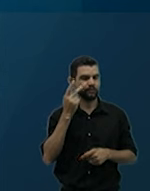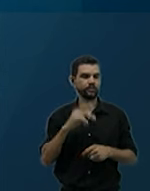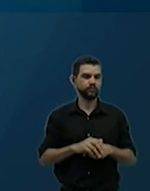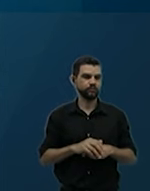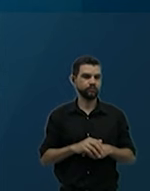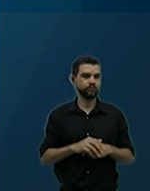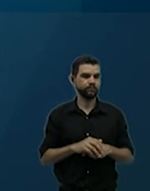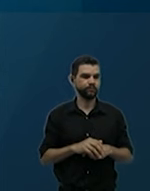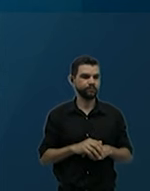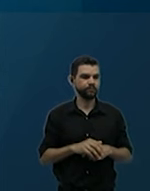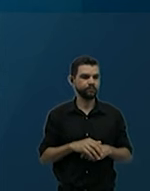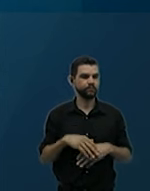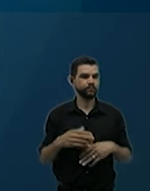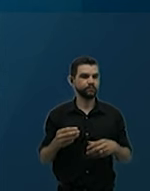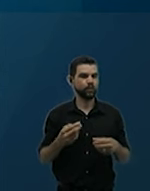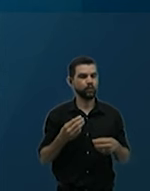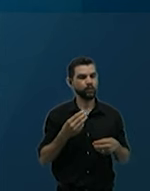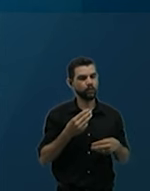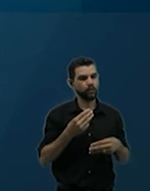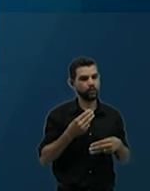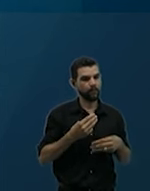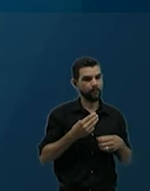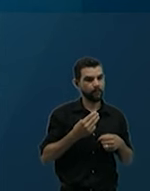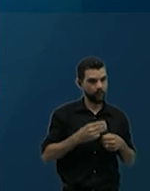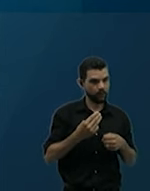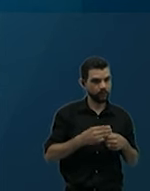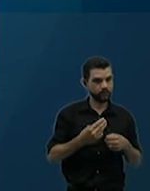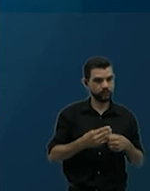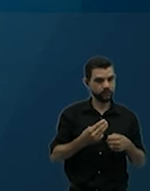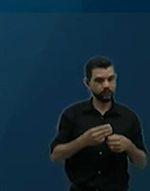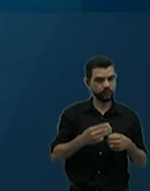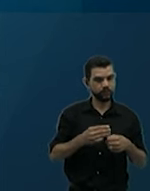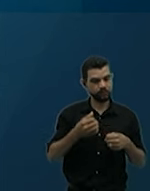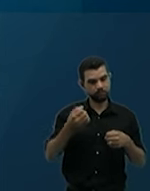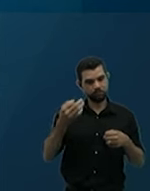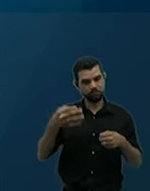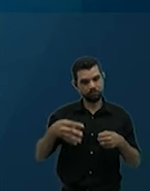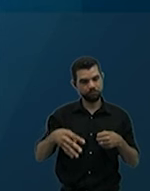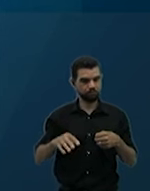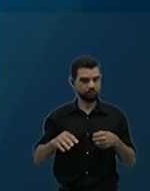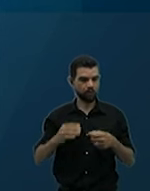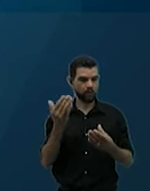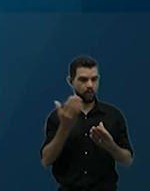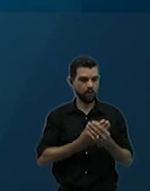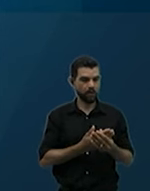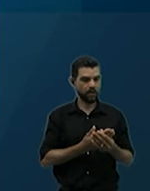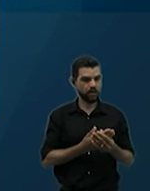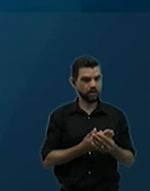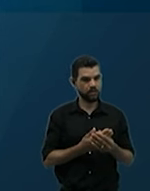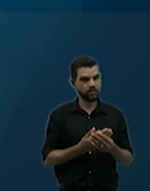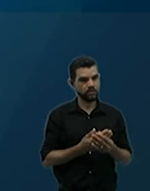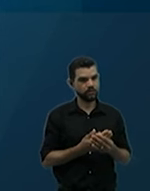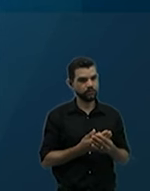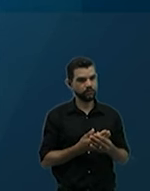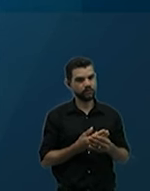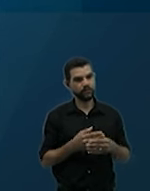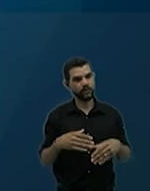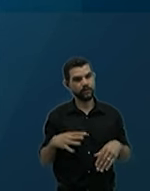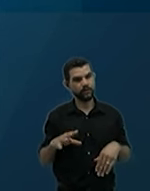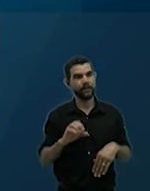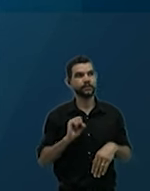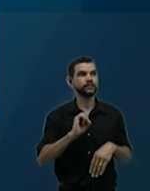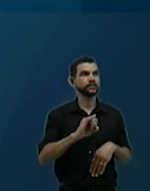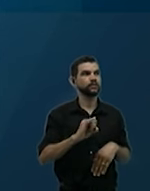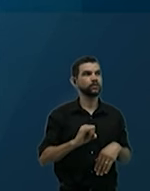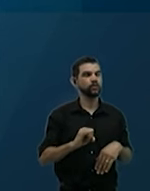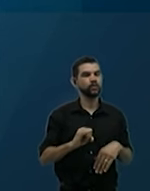município, é que nós sabemos que o TJ de São Paulo, por exemplo, em suas decisões, seja do juízo de primeira instância, seja de alguns